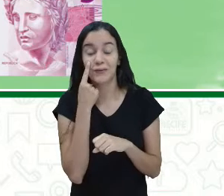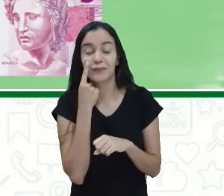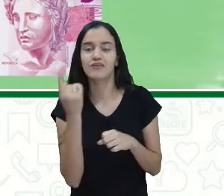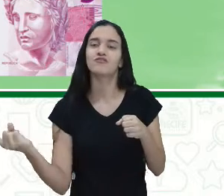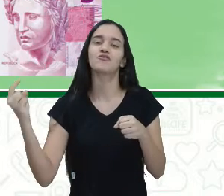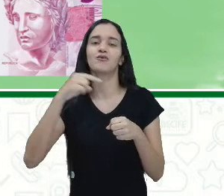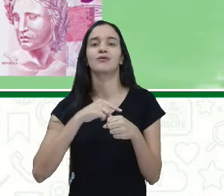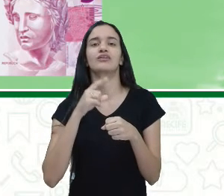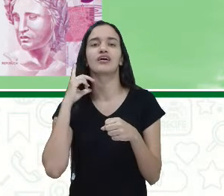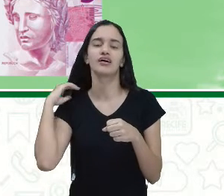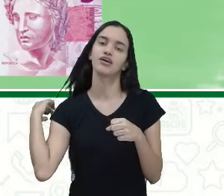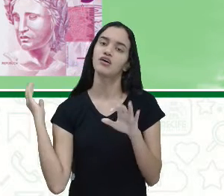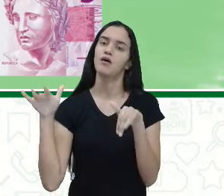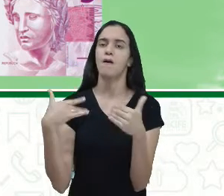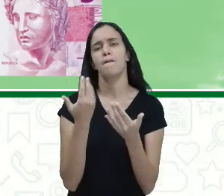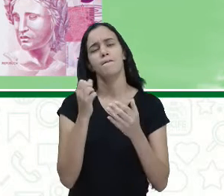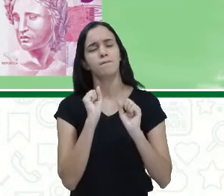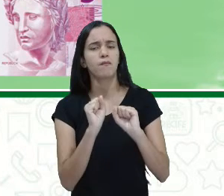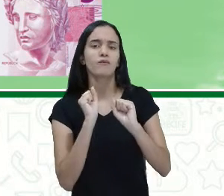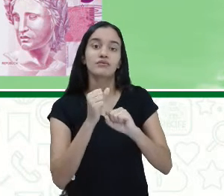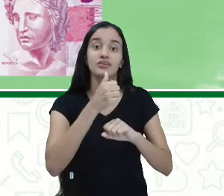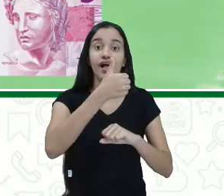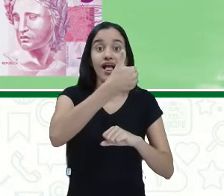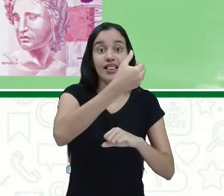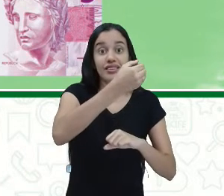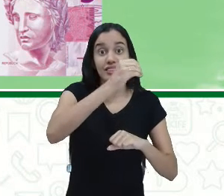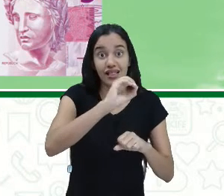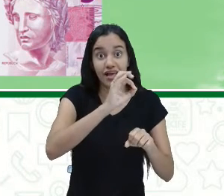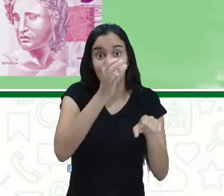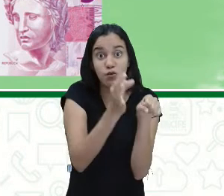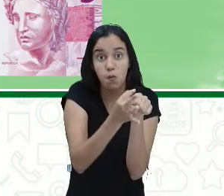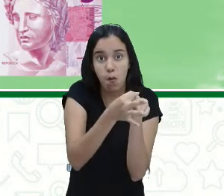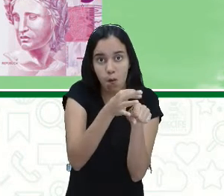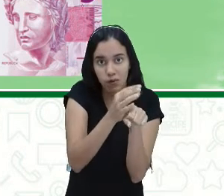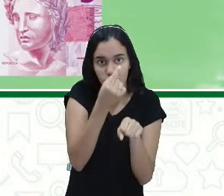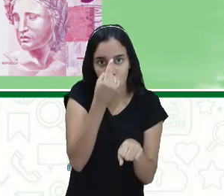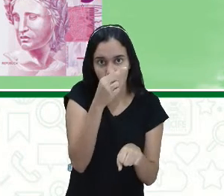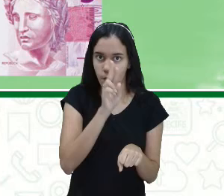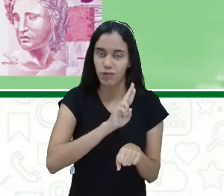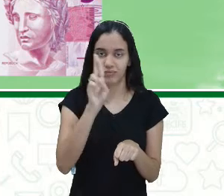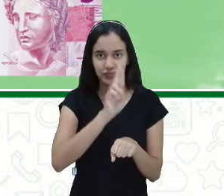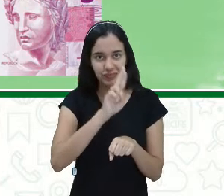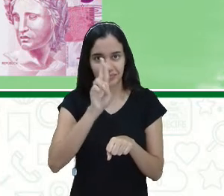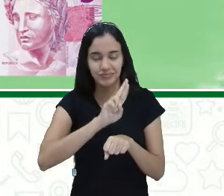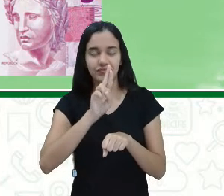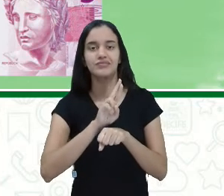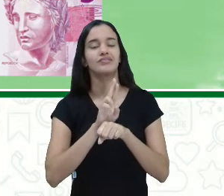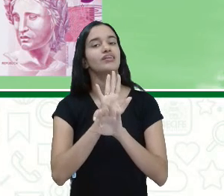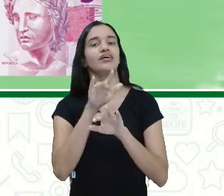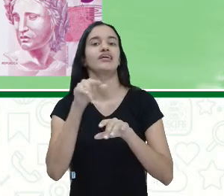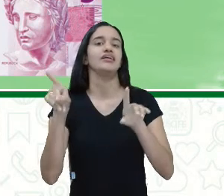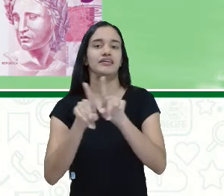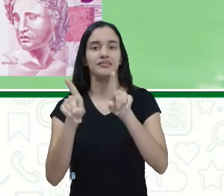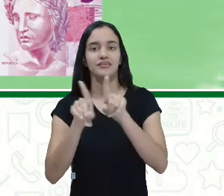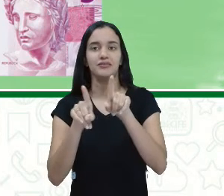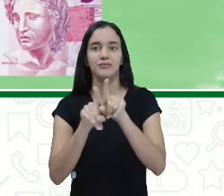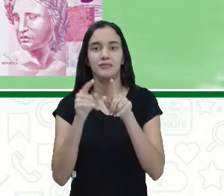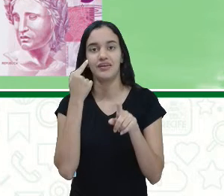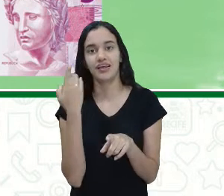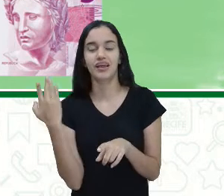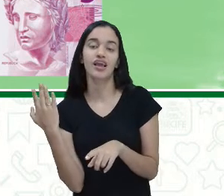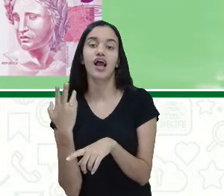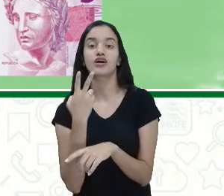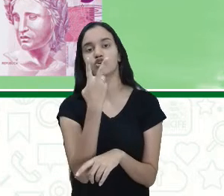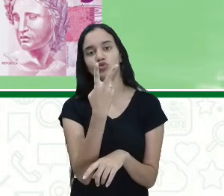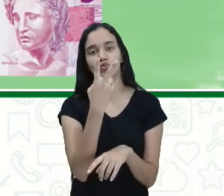aqui. Posso colocar 10 moedas de 1 real, né? E do outro lado, as 2